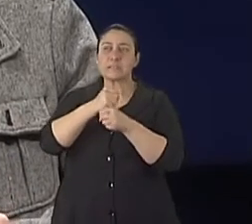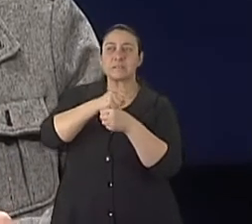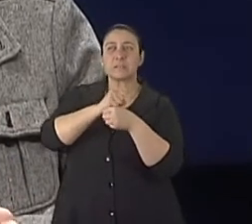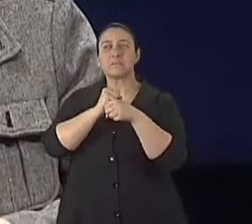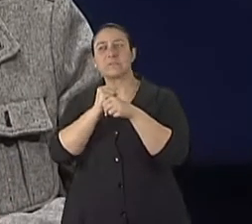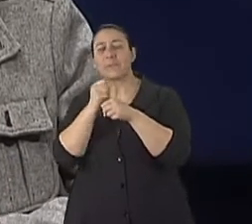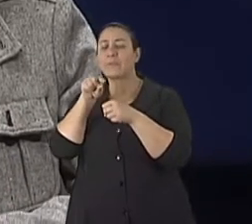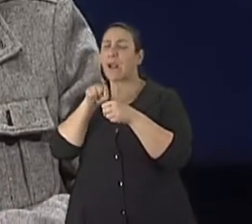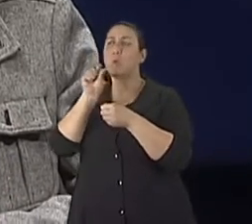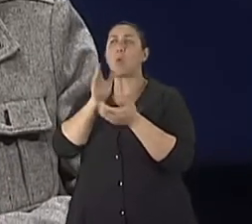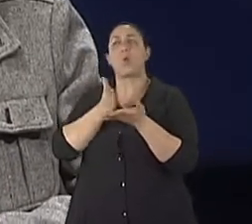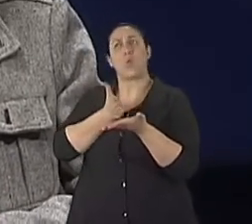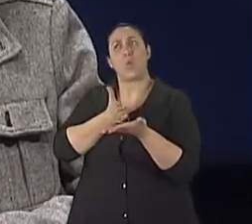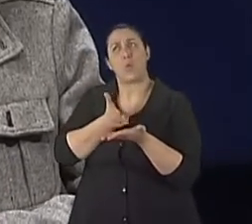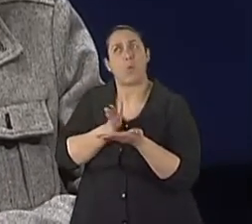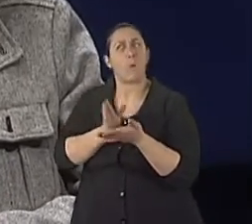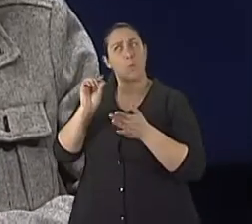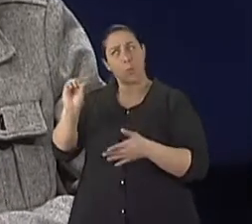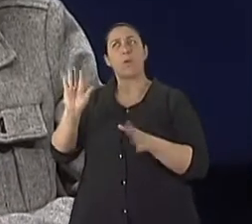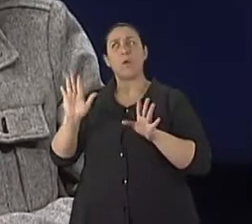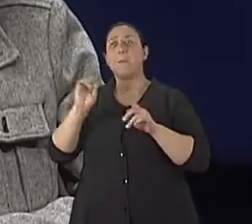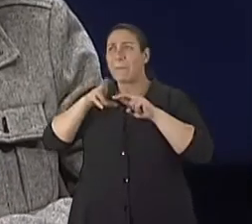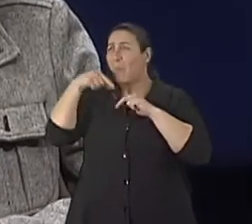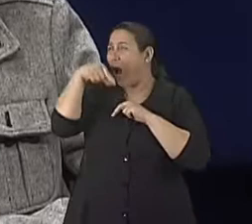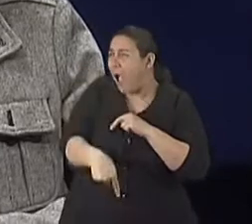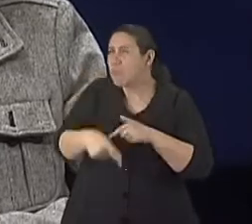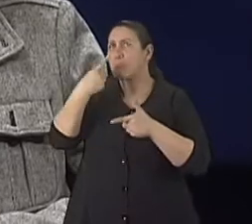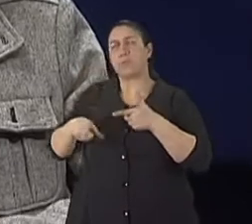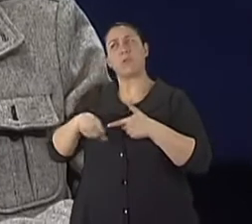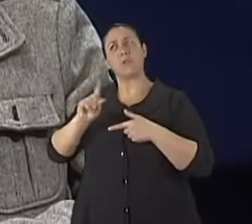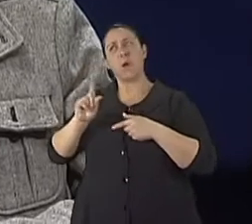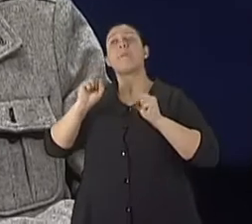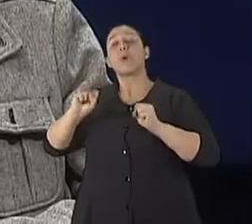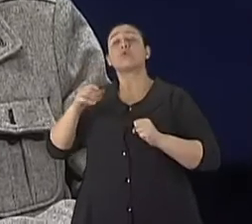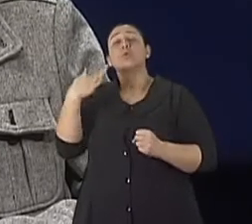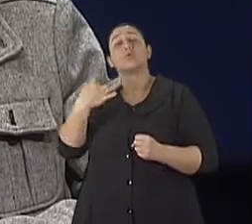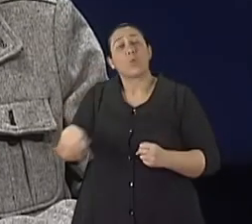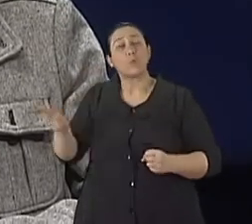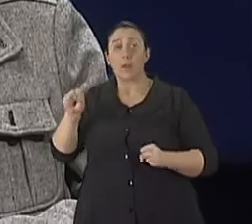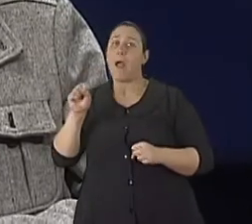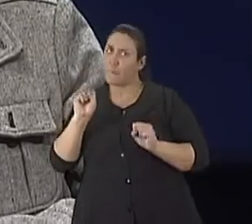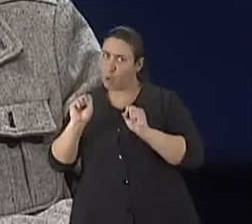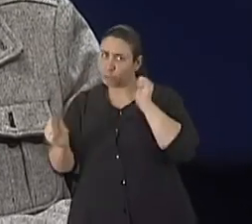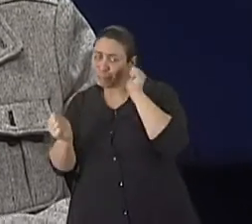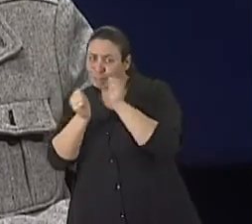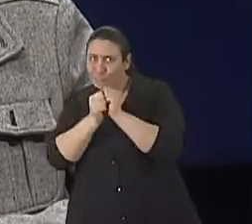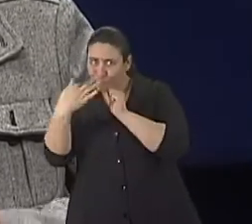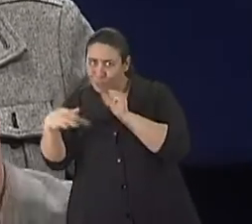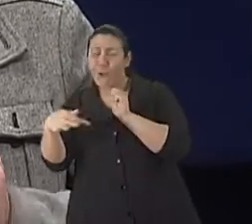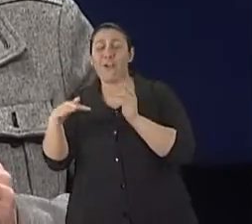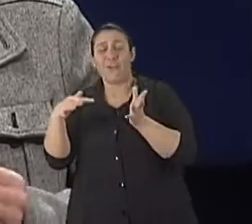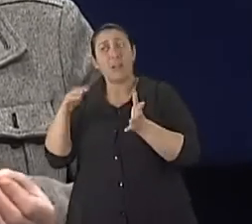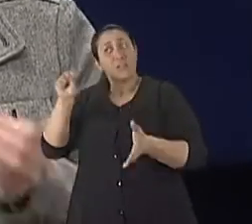elas vêm colaborando para que se o paciente tenha mais dor do que uma mão somatório para a dor exatamente porque o